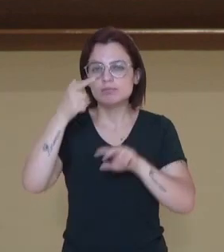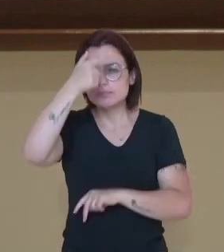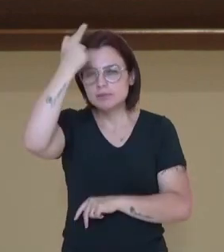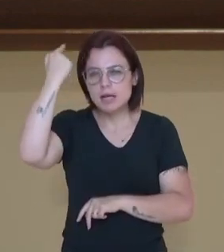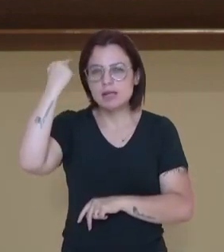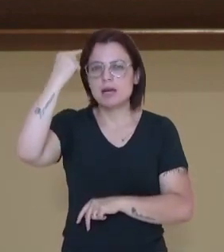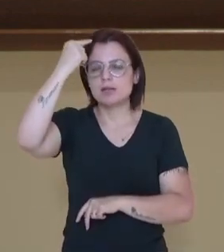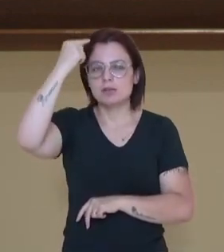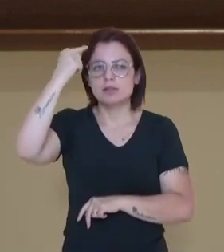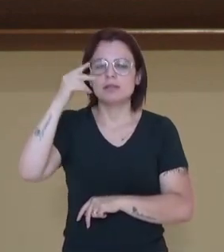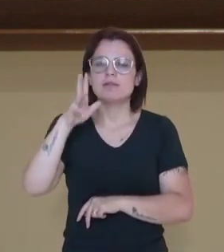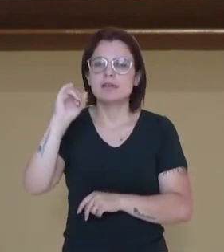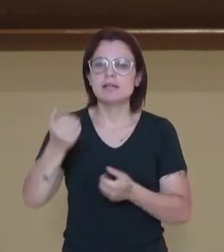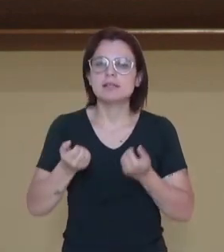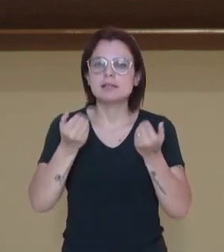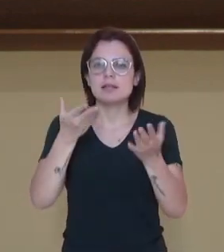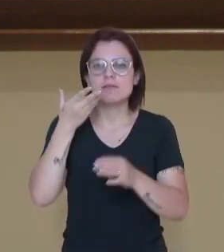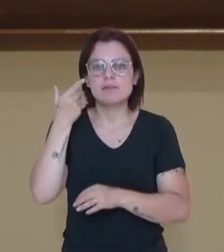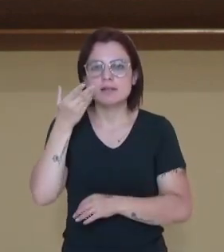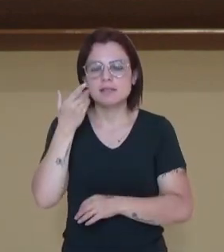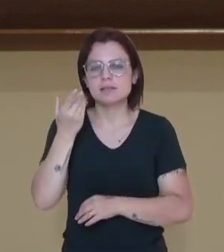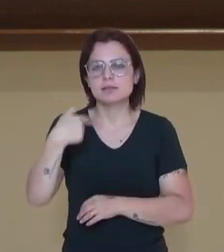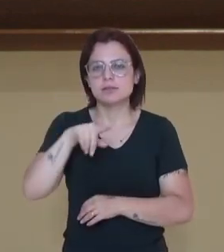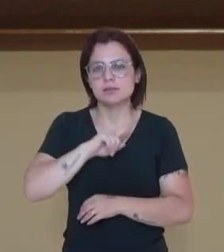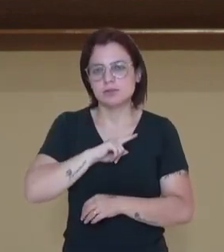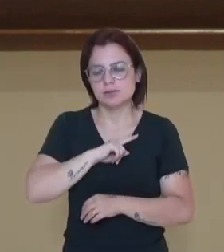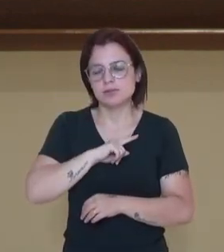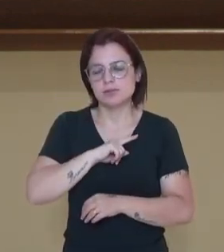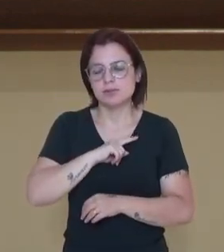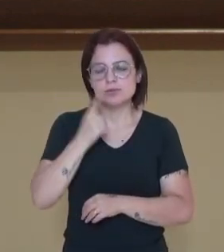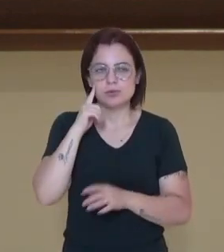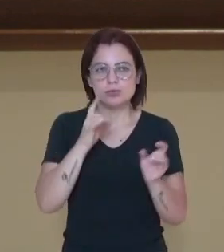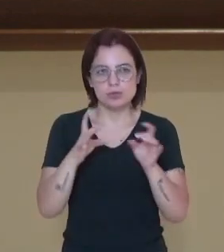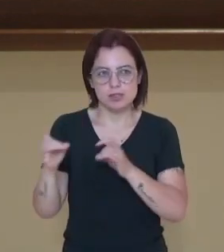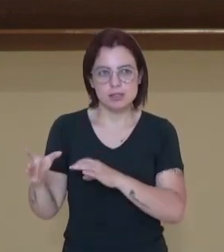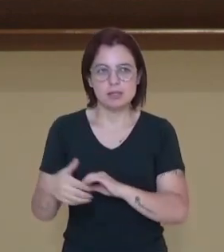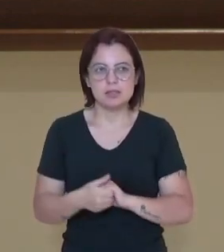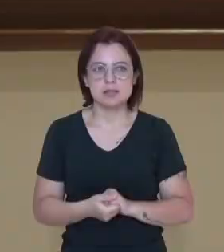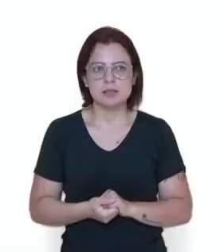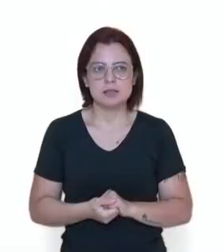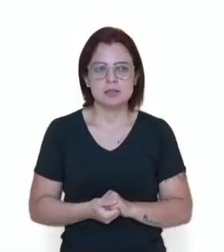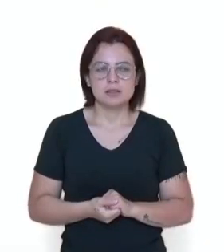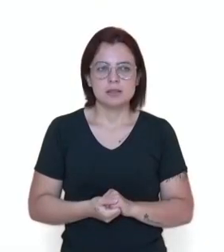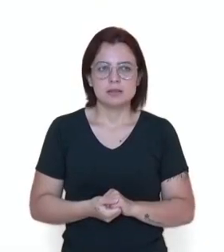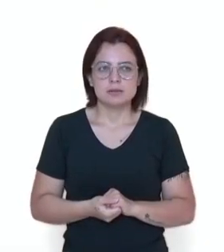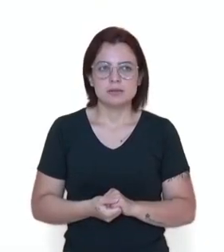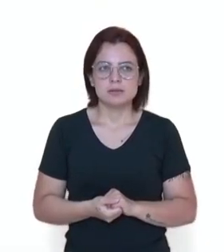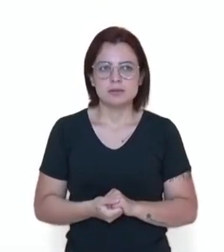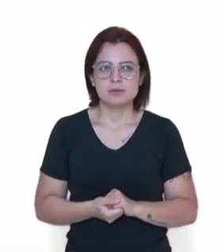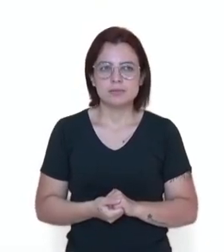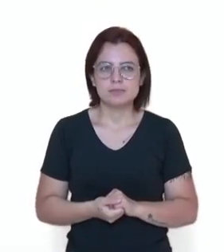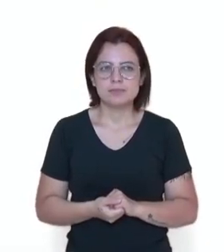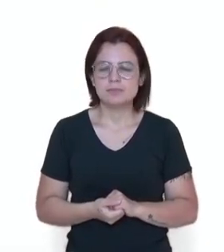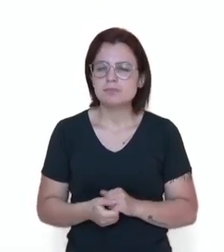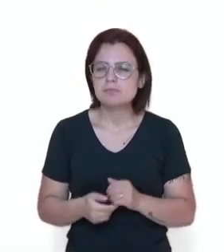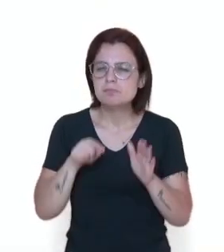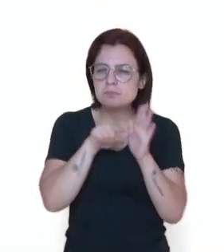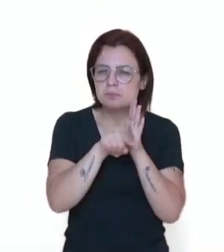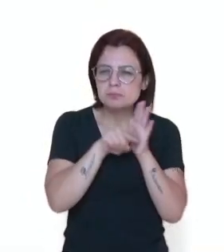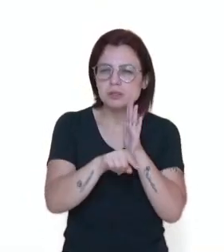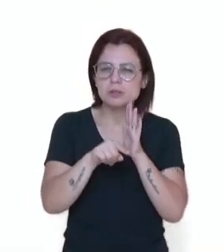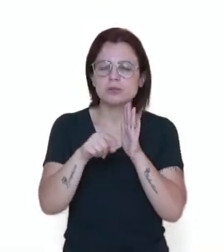acreditando que isso iria facilitar nas atividades cotidianas. Essa exploração dos sons vocais e